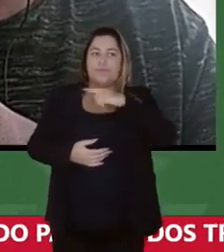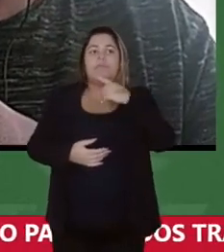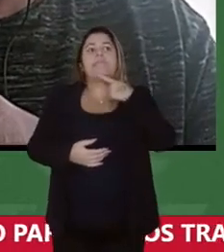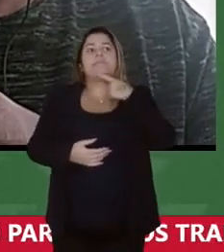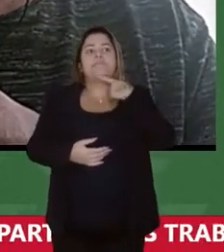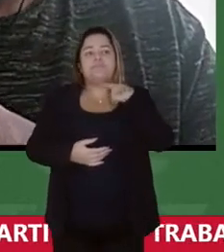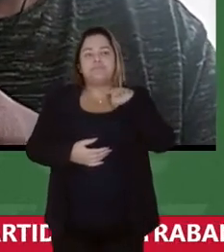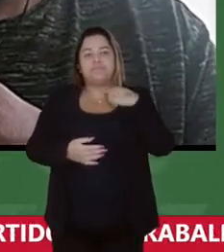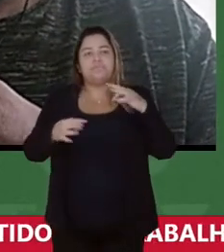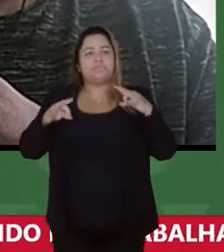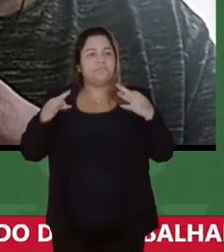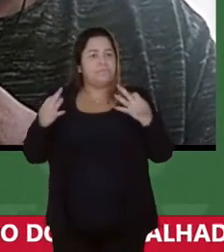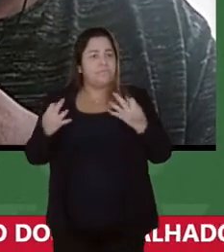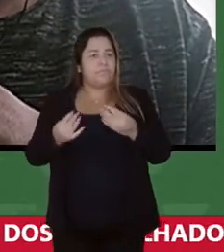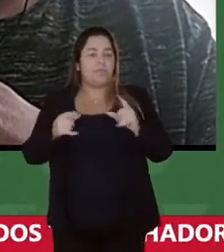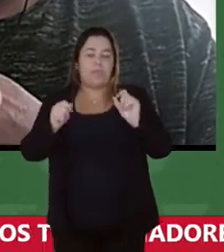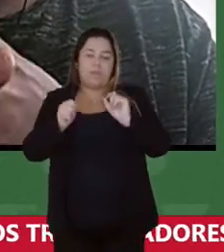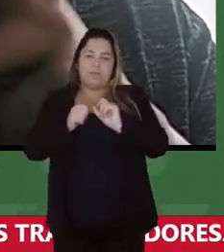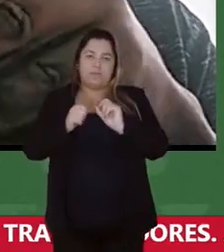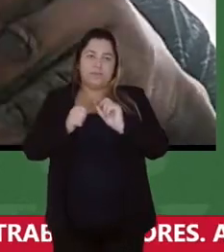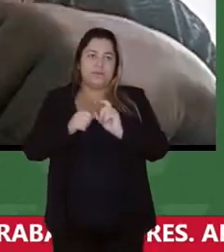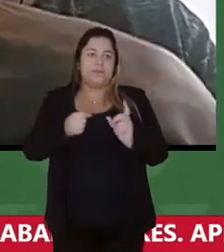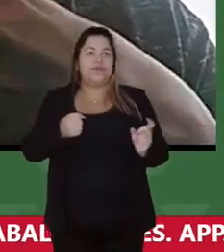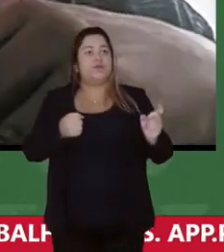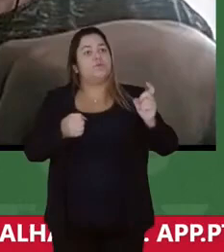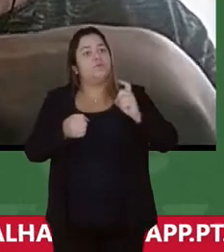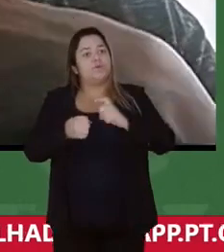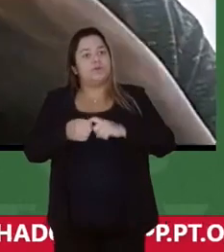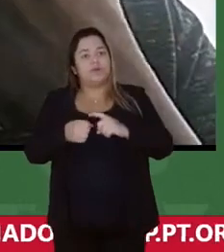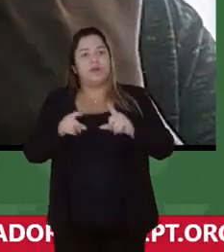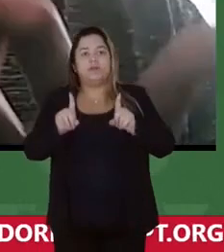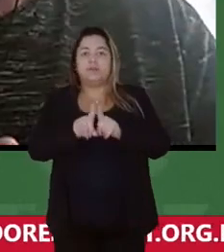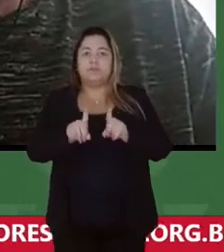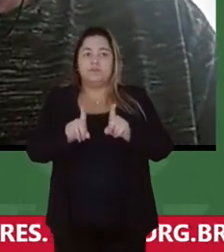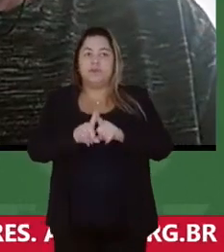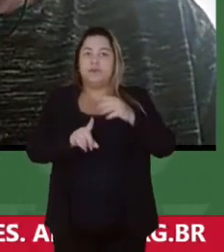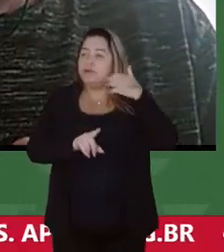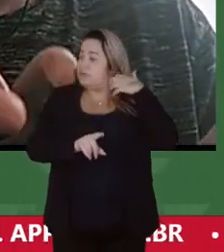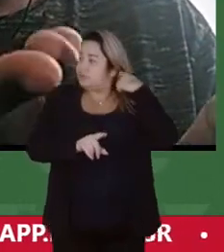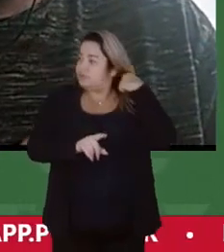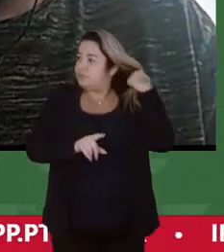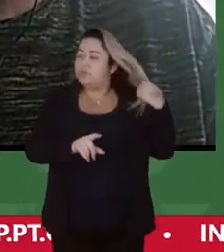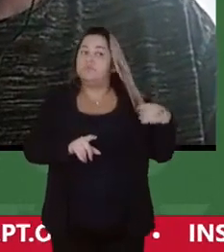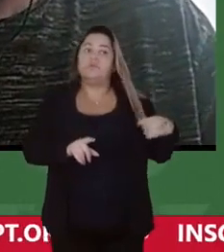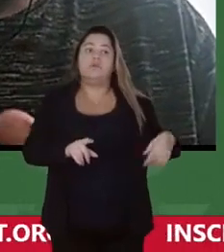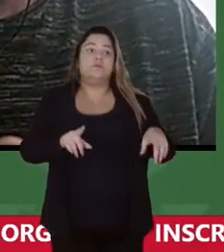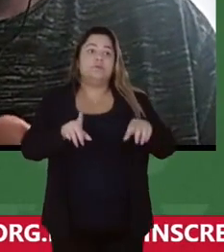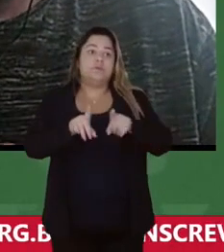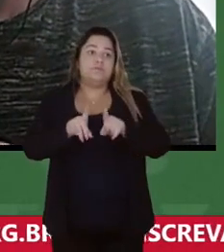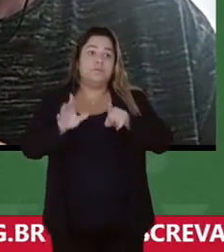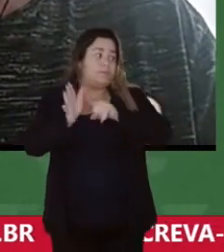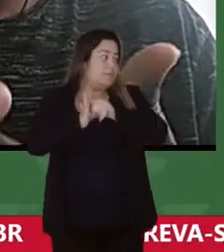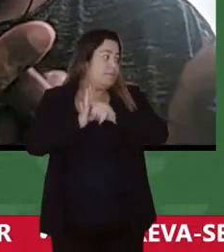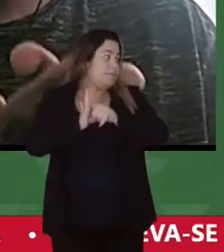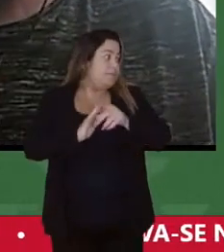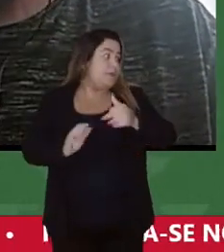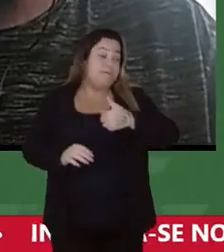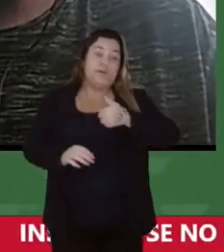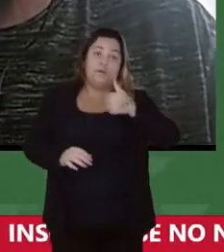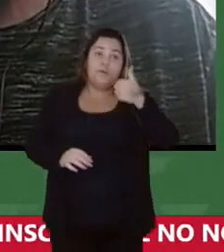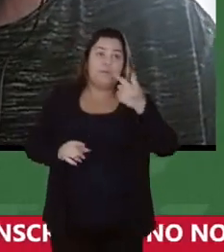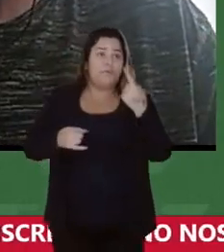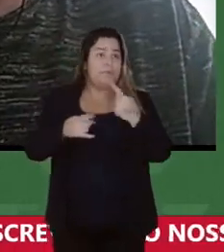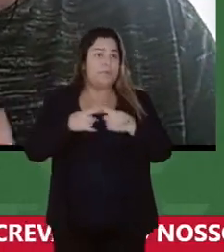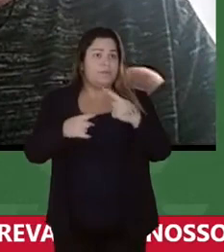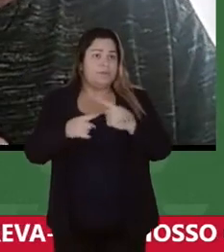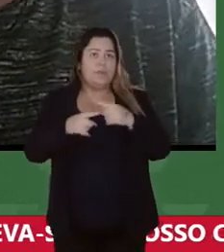nós fizemos possa ser retornado agora de maneira revisada, para melhor, porque os tempos